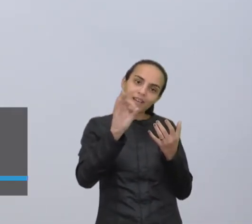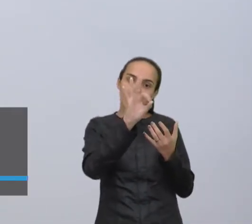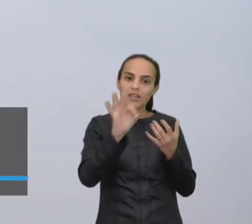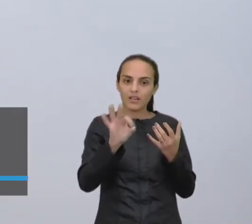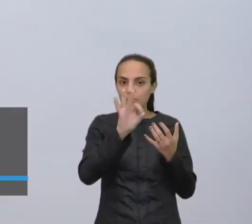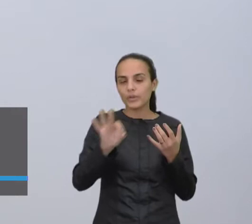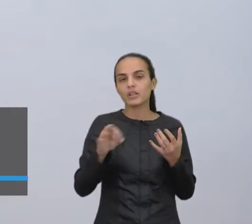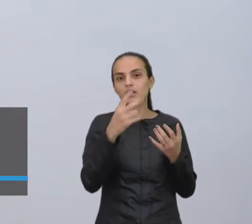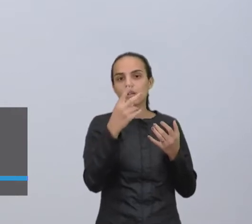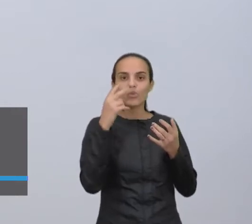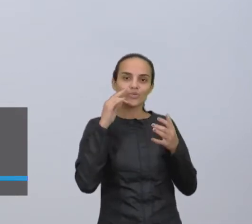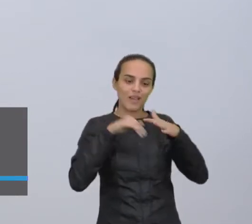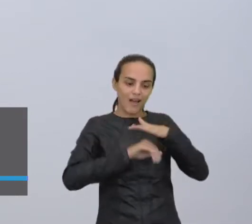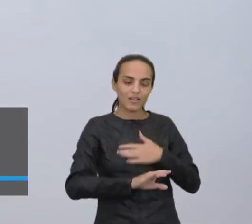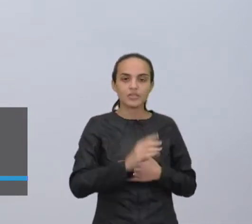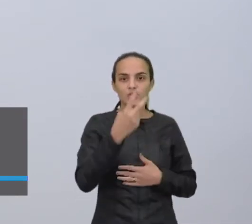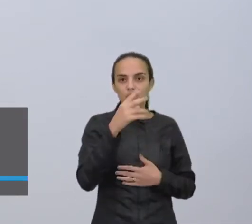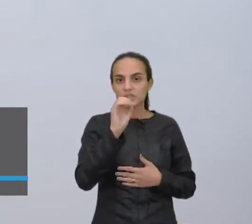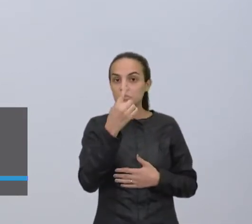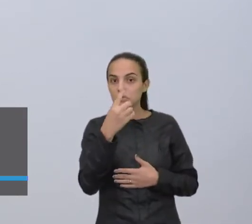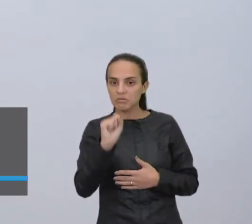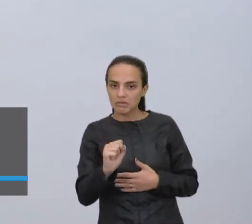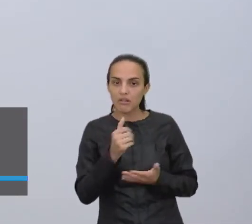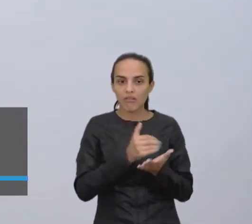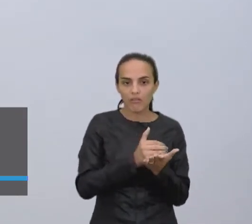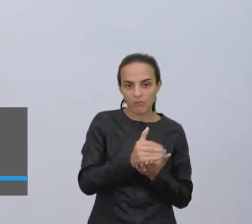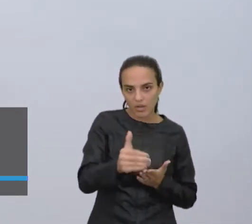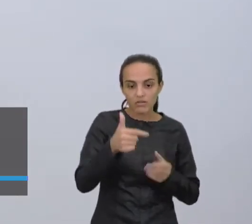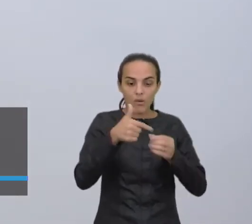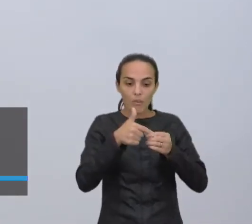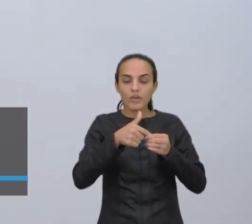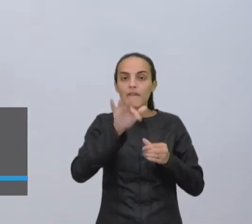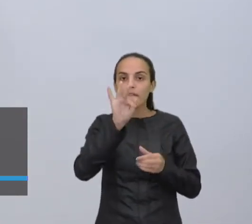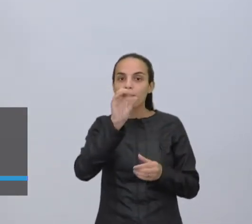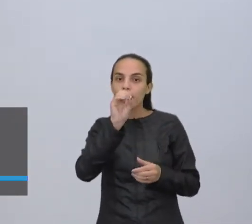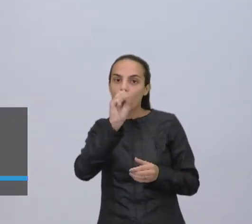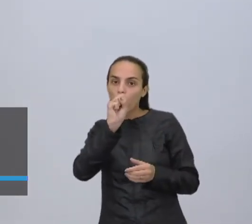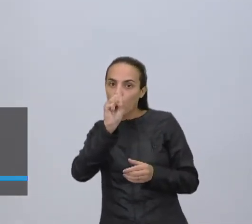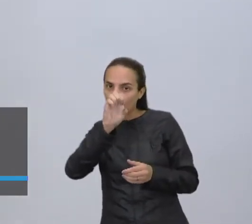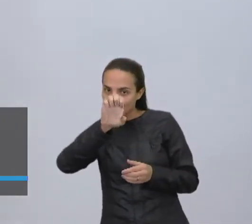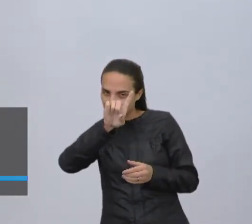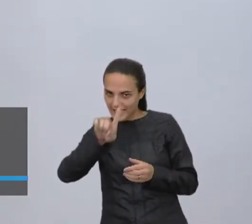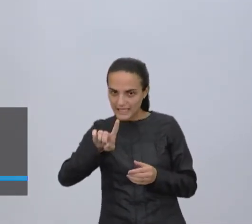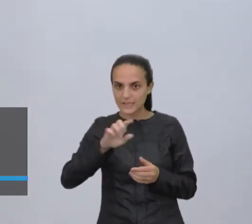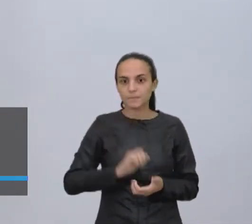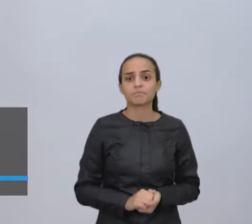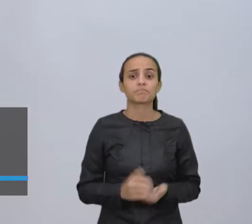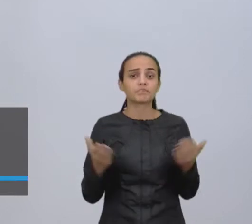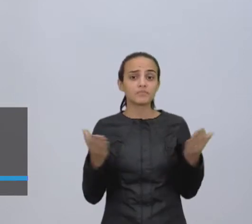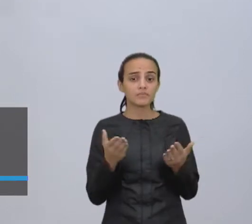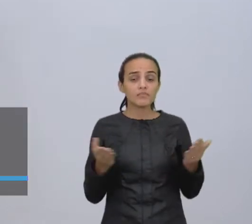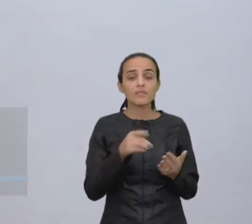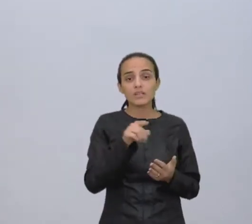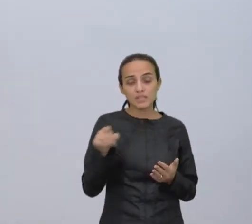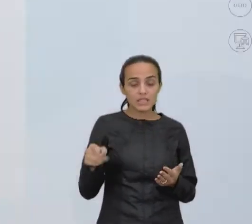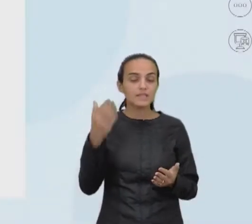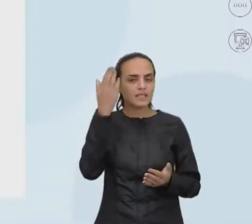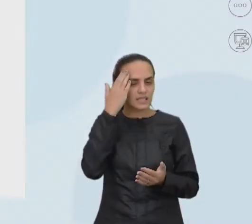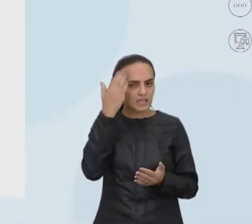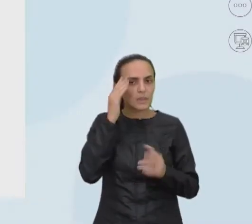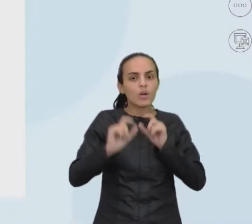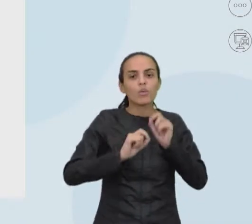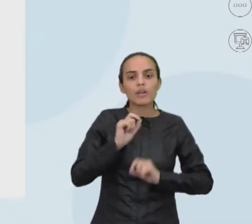de 2018, original de combustíveis fósseis, né? E daqui a pouco a gente vai falar, vocês vão entender um pouquinho o que é essa